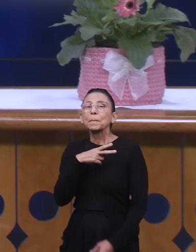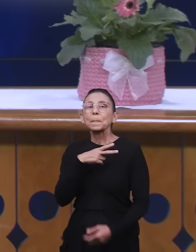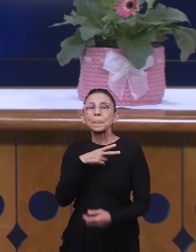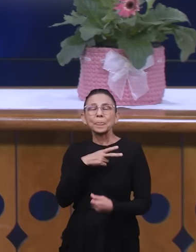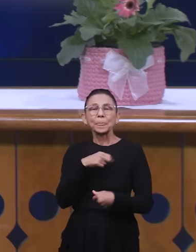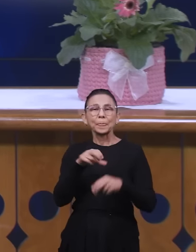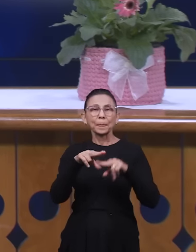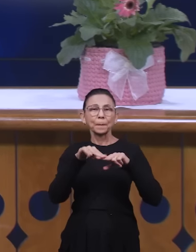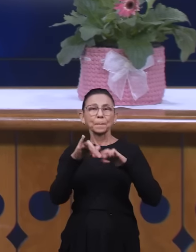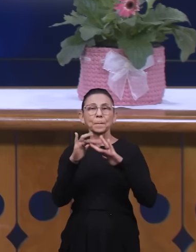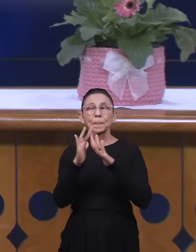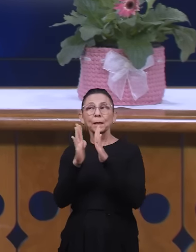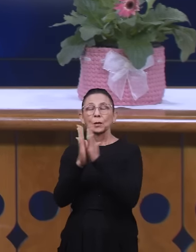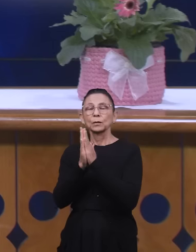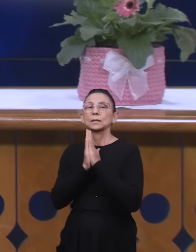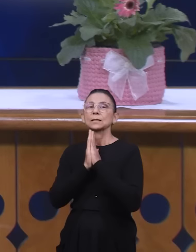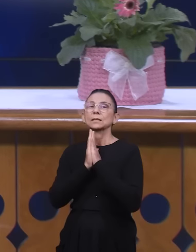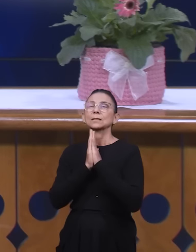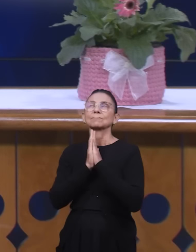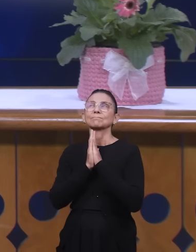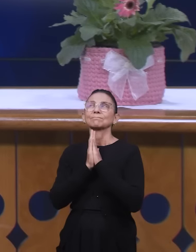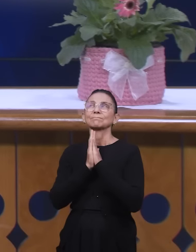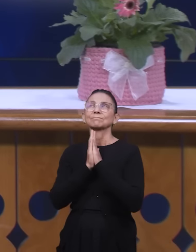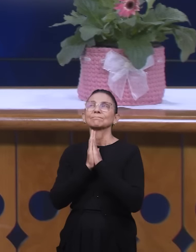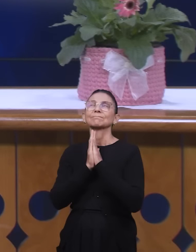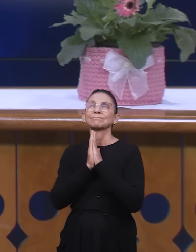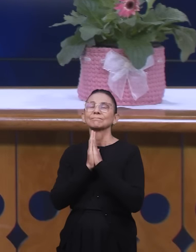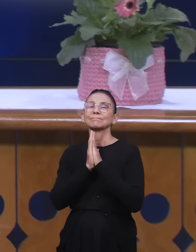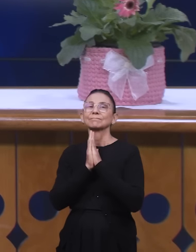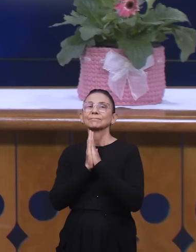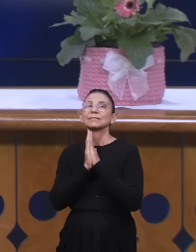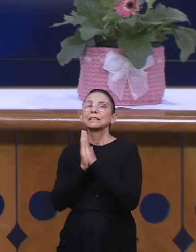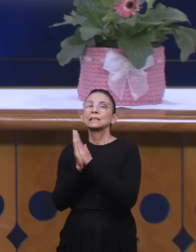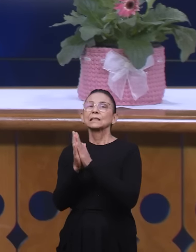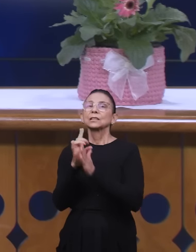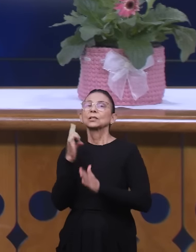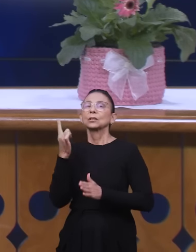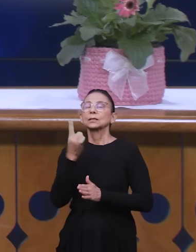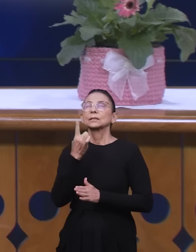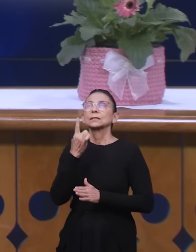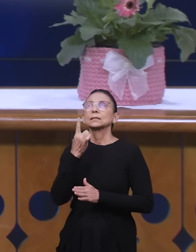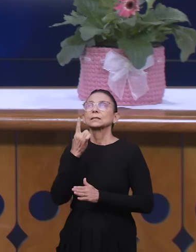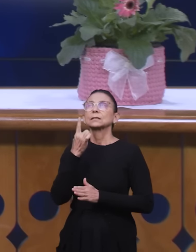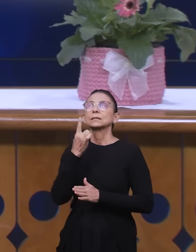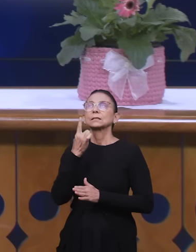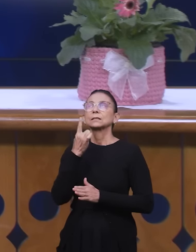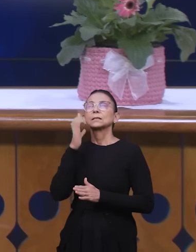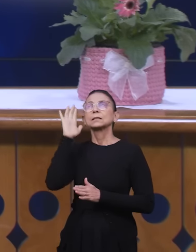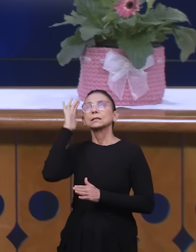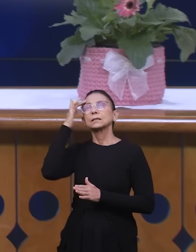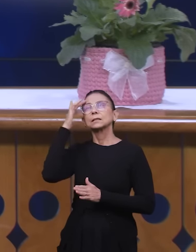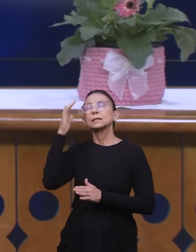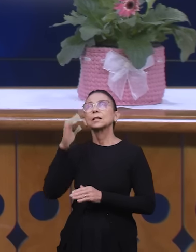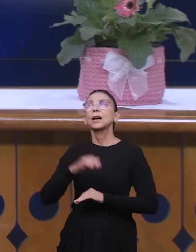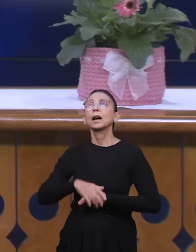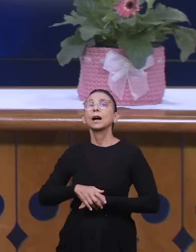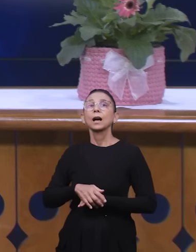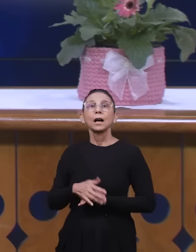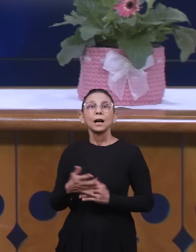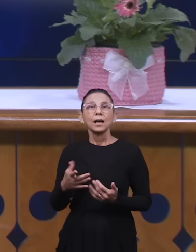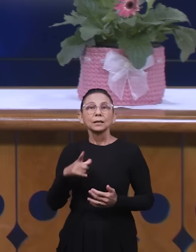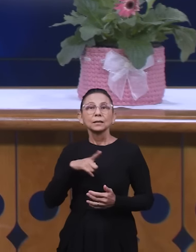É através da oração que nós podemos entender e compreender que existe um